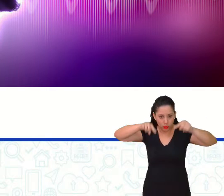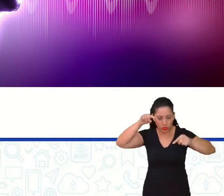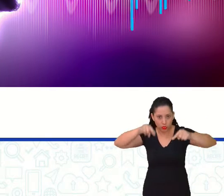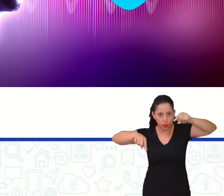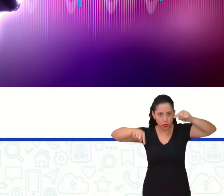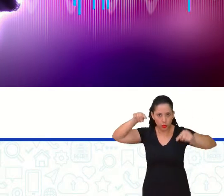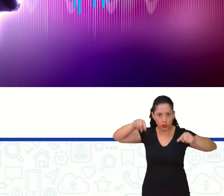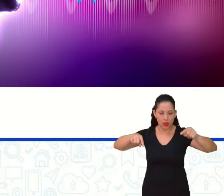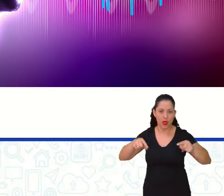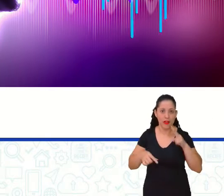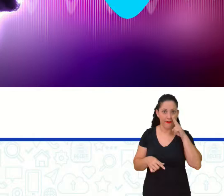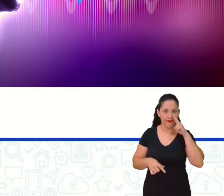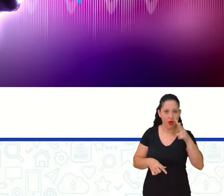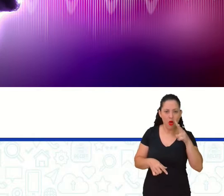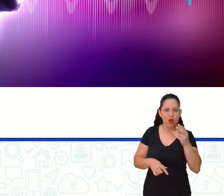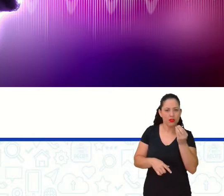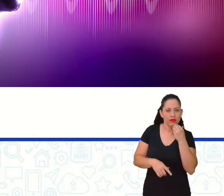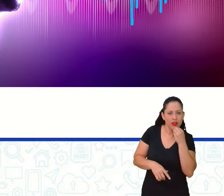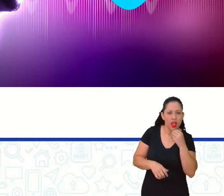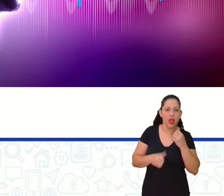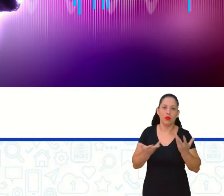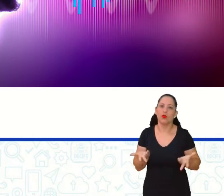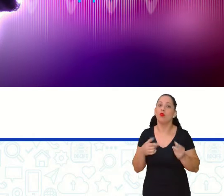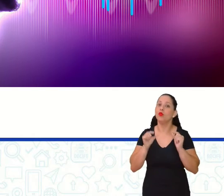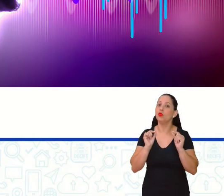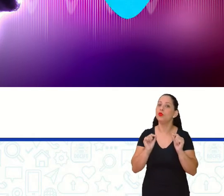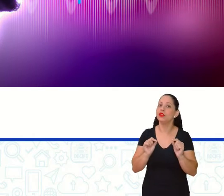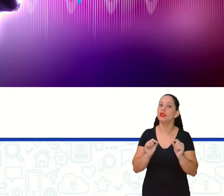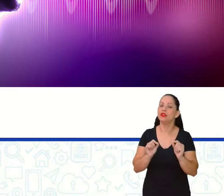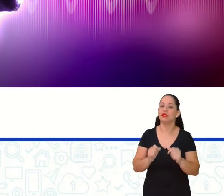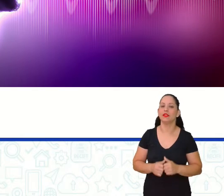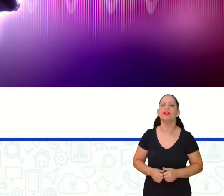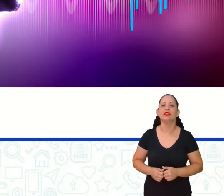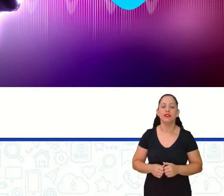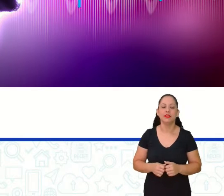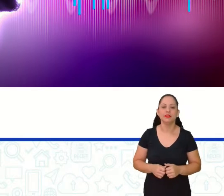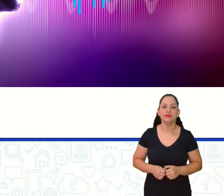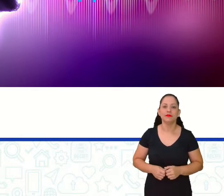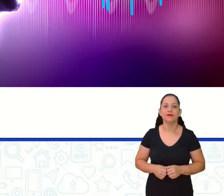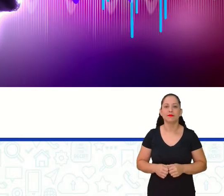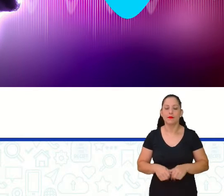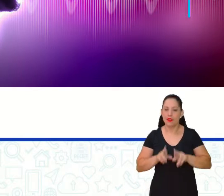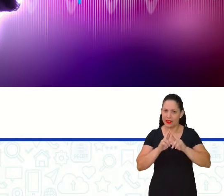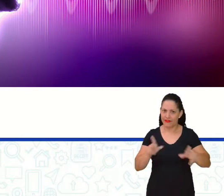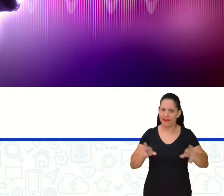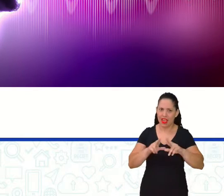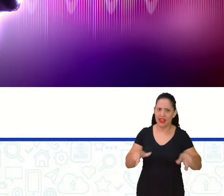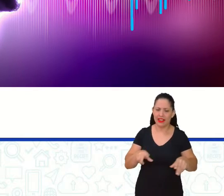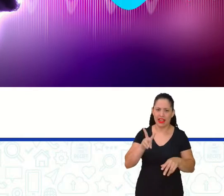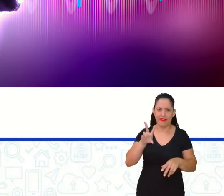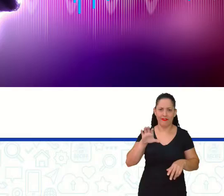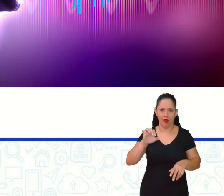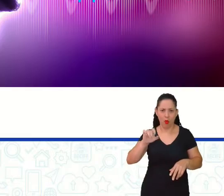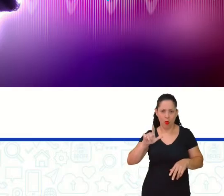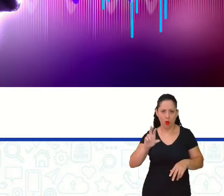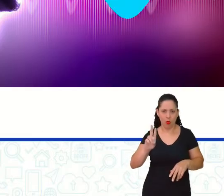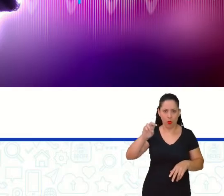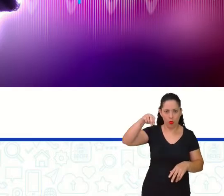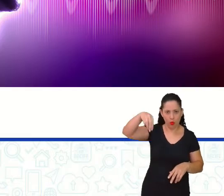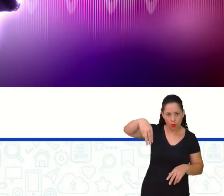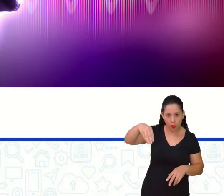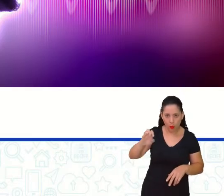agudo ou grave. Lembram, né? Não é volume não, viu? Ai, ai, ai. É 2 anos já a gente dizendo